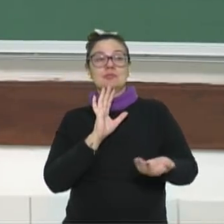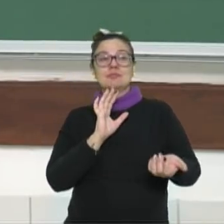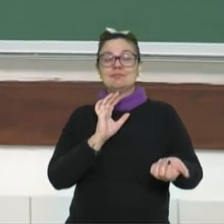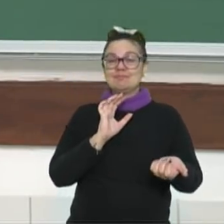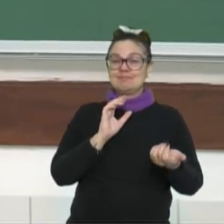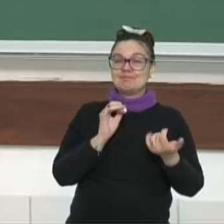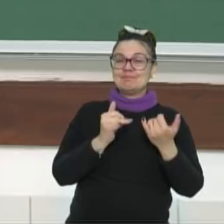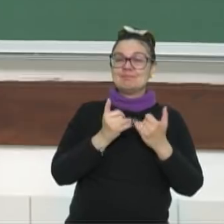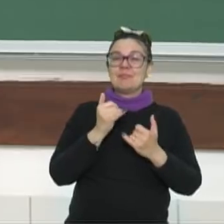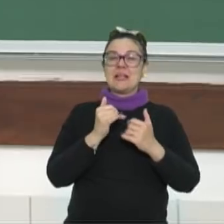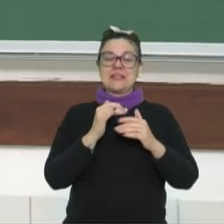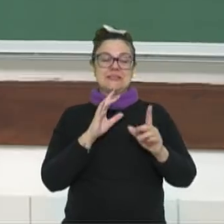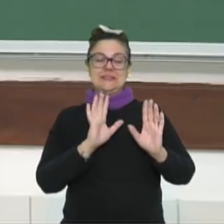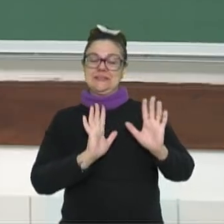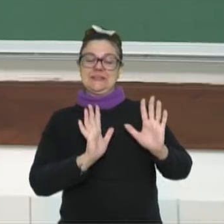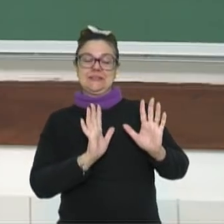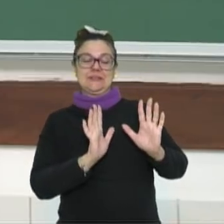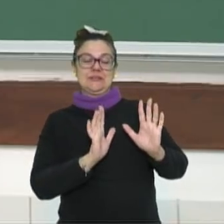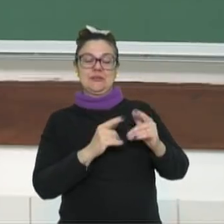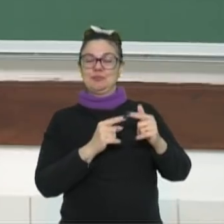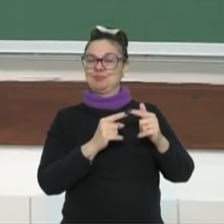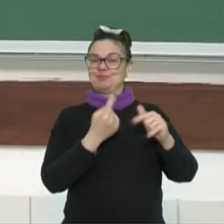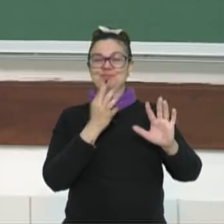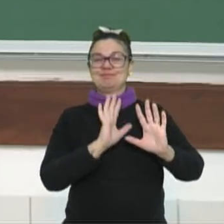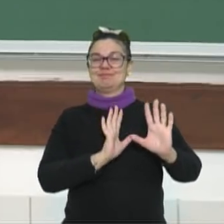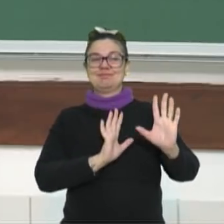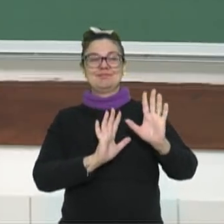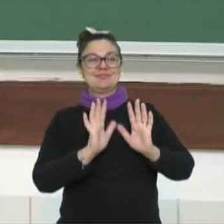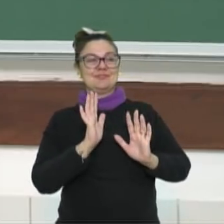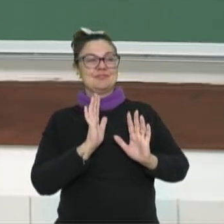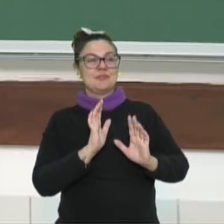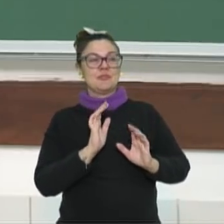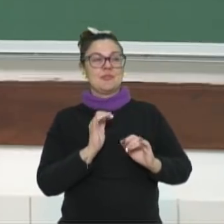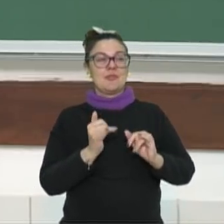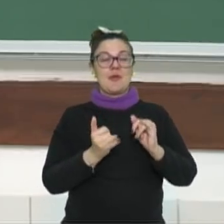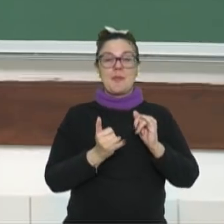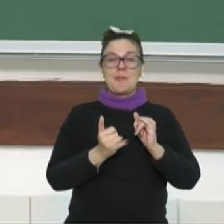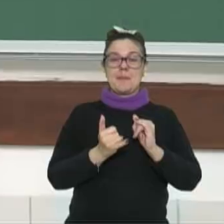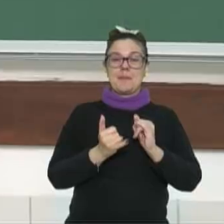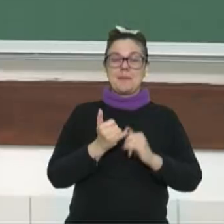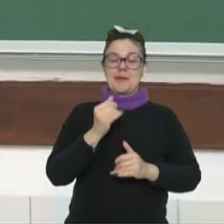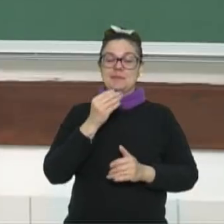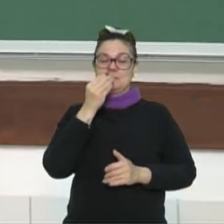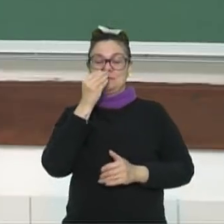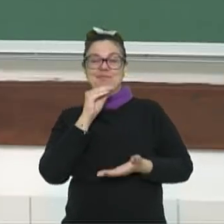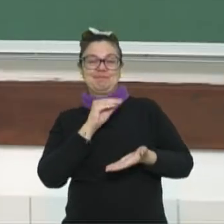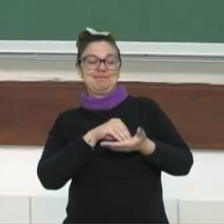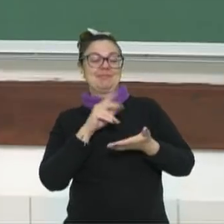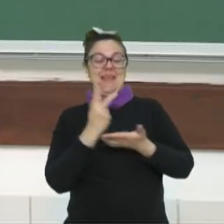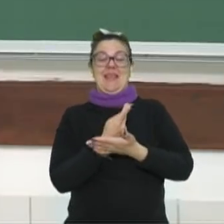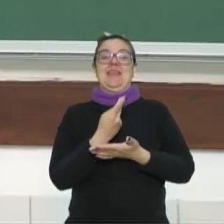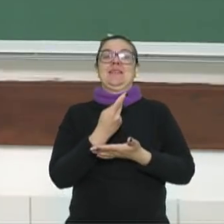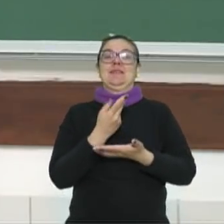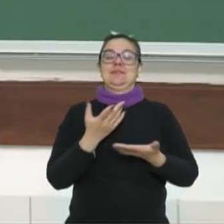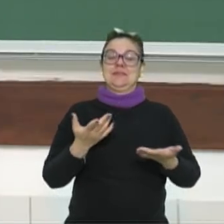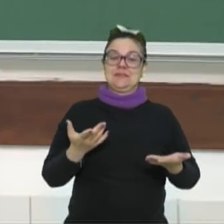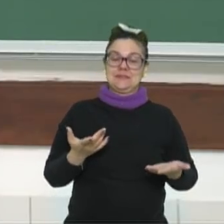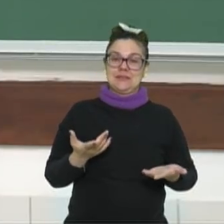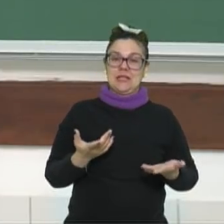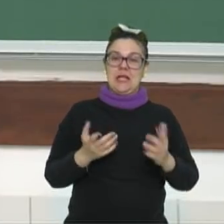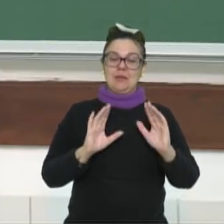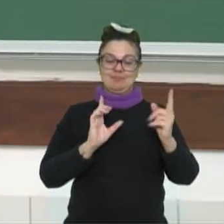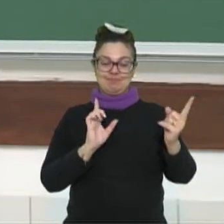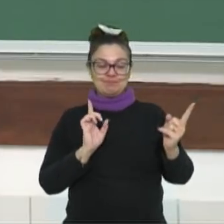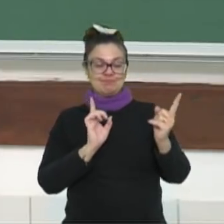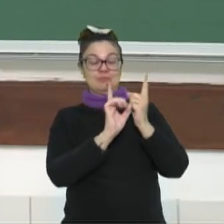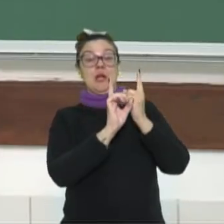certo descompasso aqui, um certo tropeço, assim como eu fiz agora na minha fala. Ou seja, uma hipocrisia é